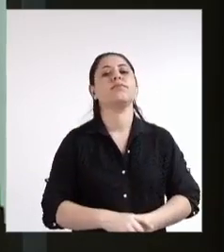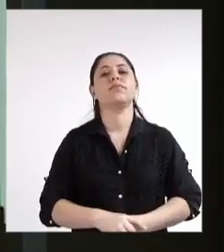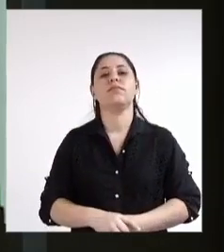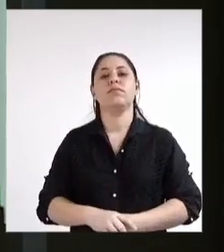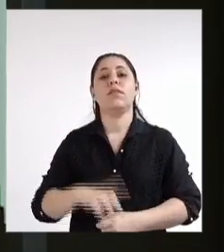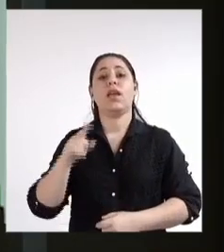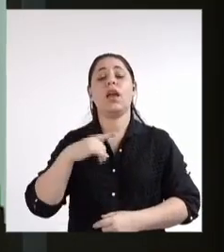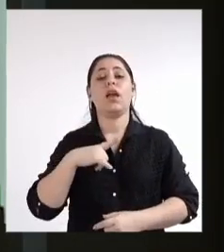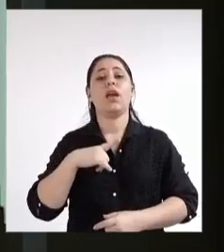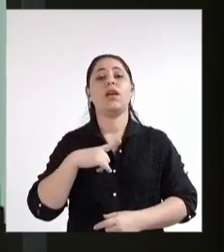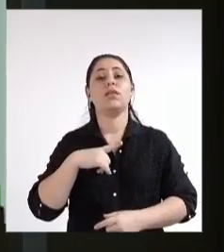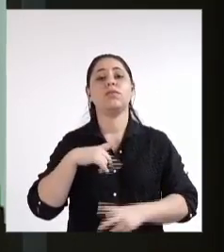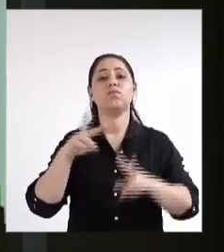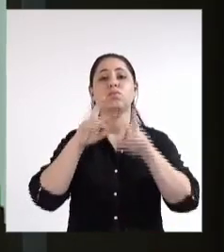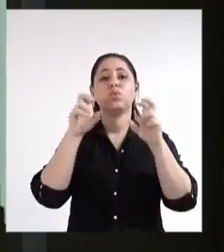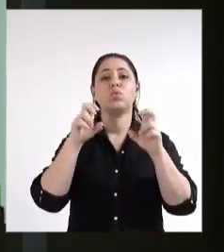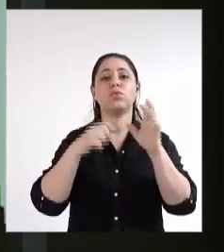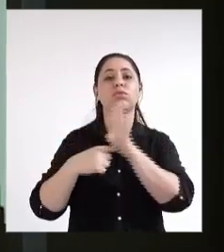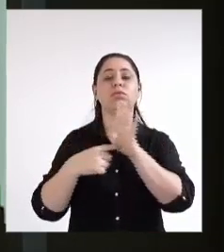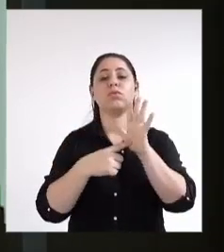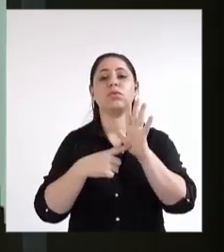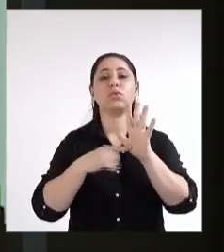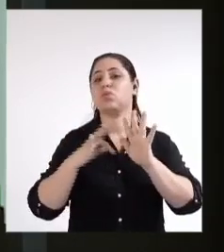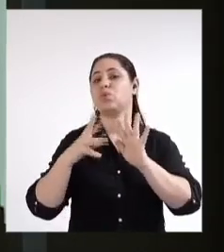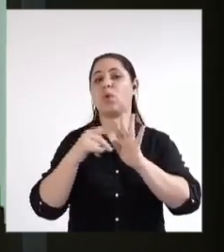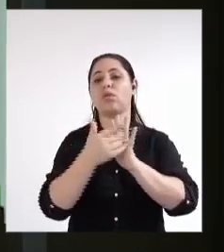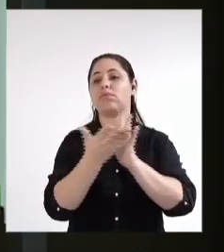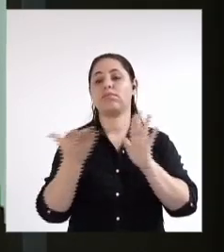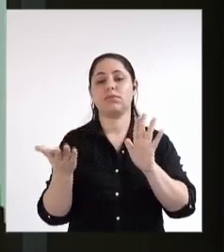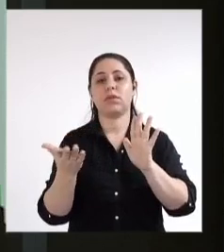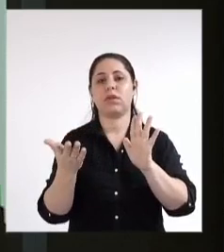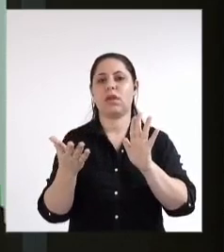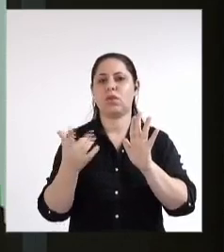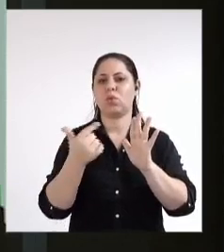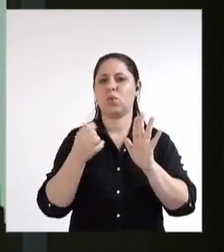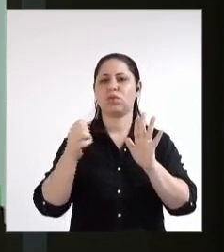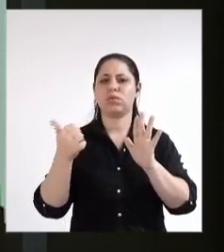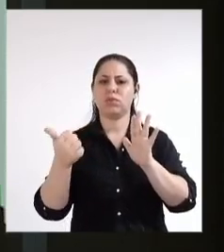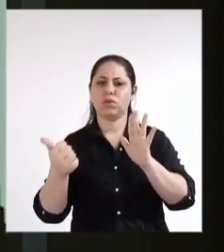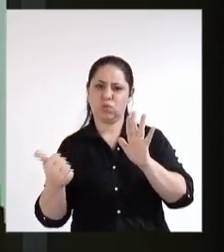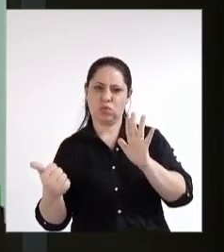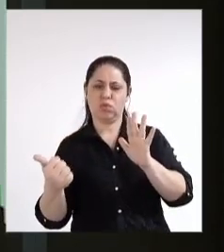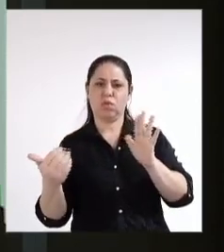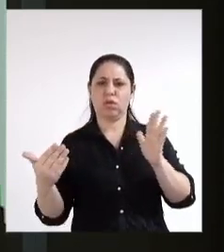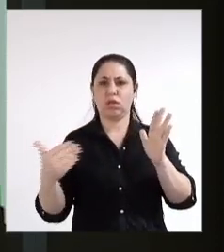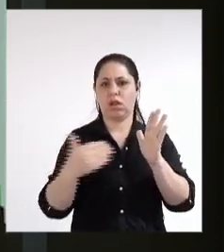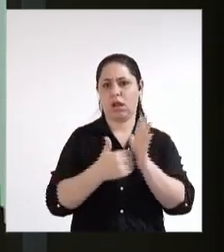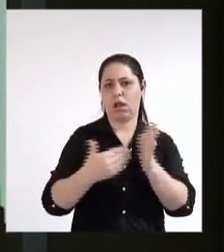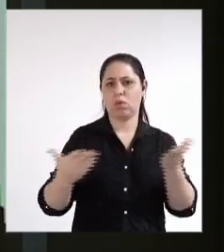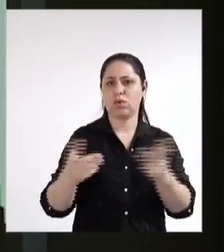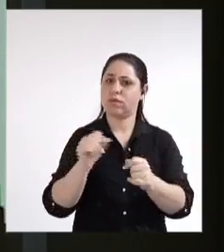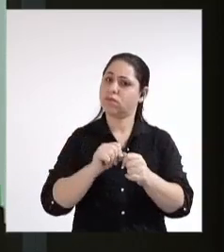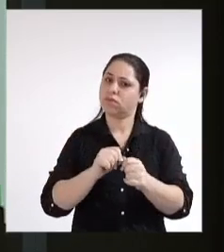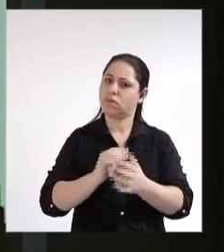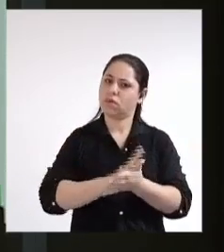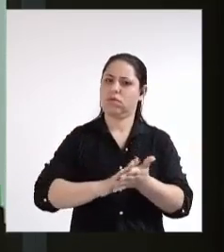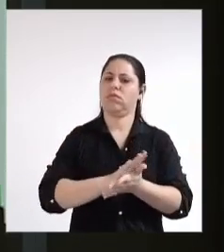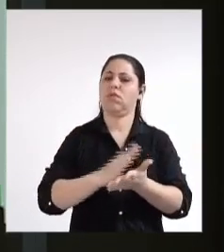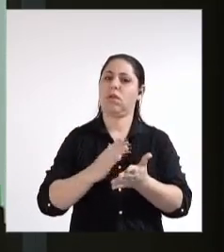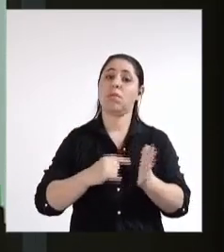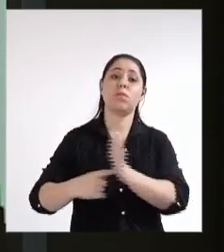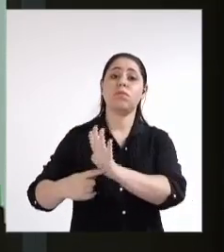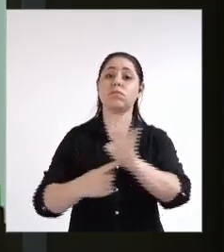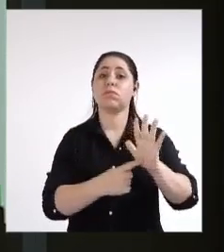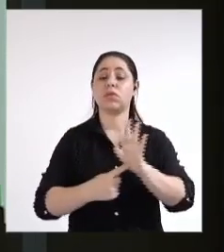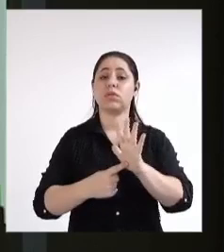essa situação de todas elas não é possível que de 2001 para cá um pouco antes a gente não ter feito nada né eu quero mostrar para